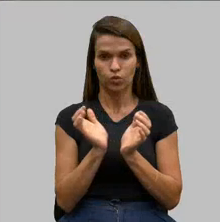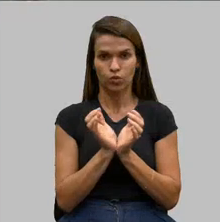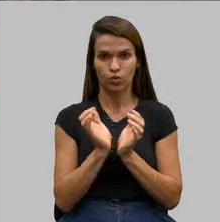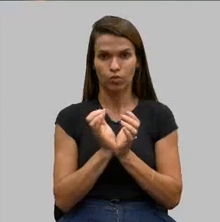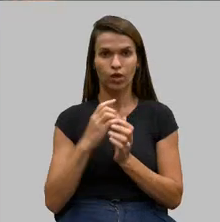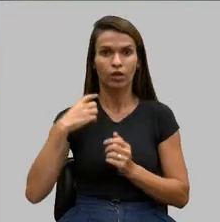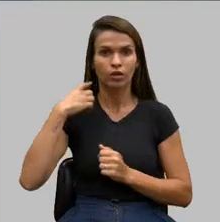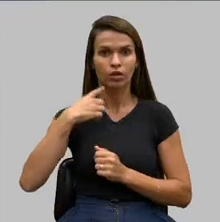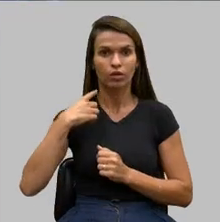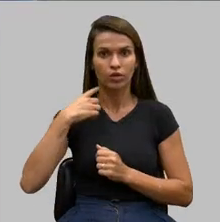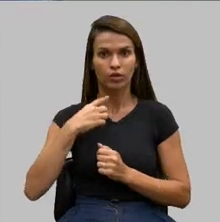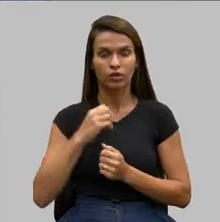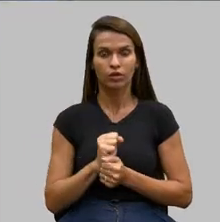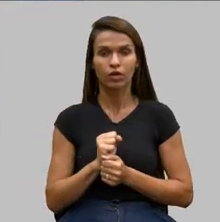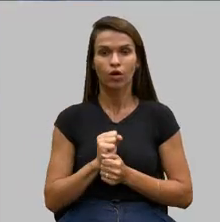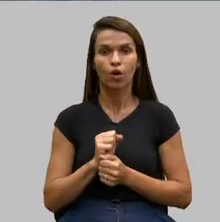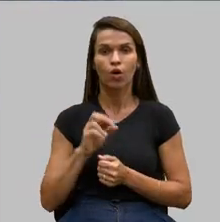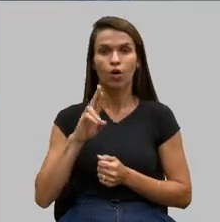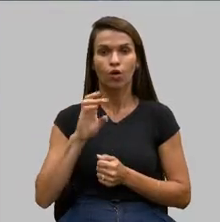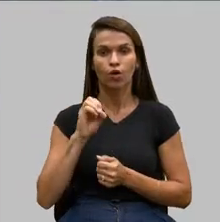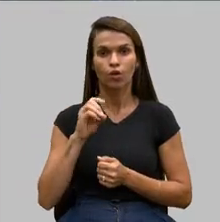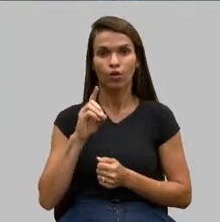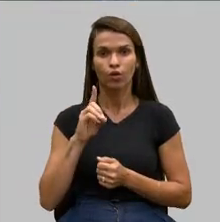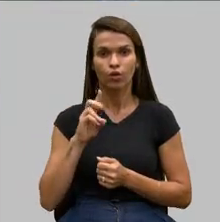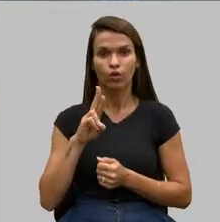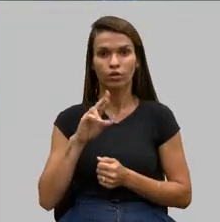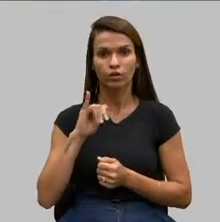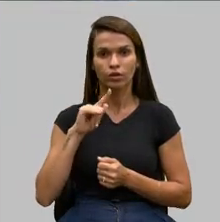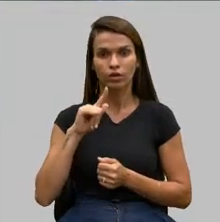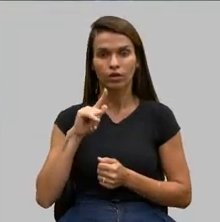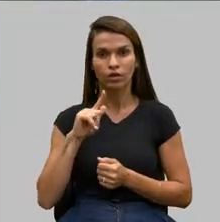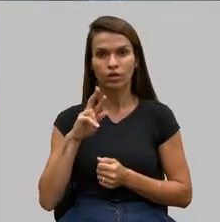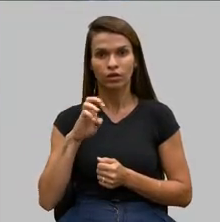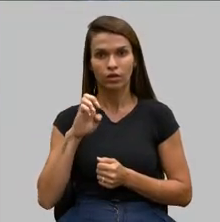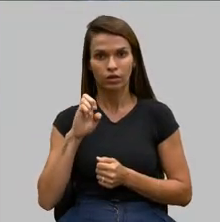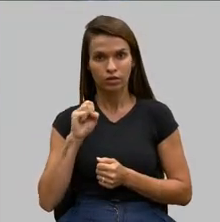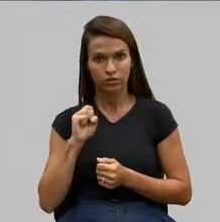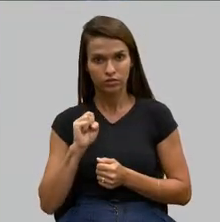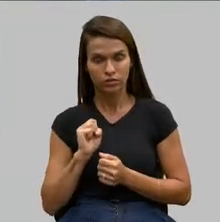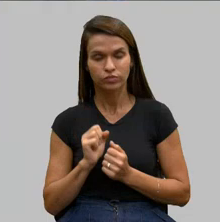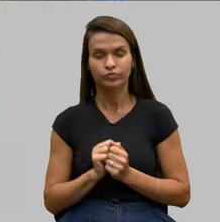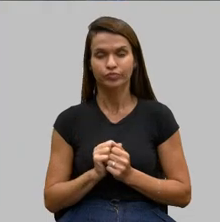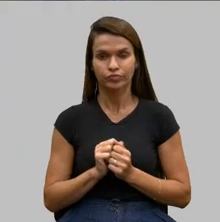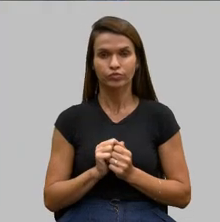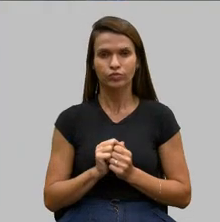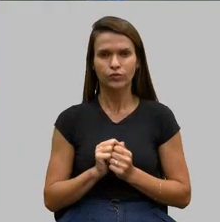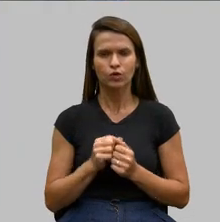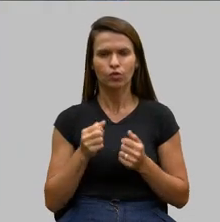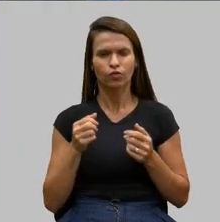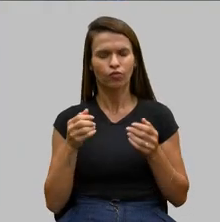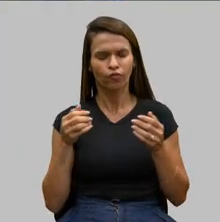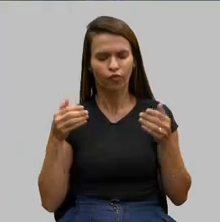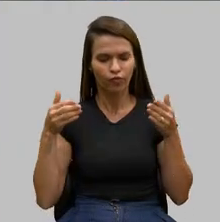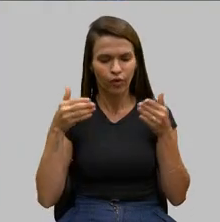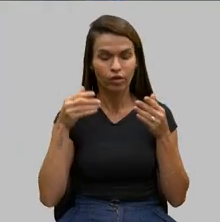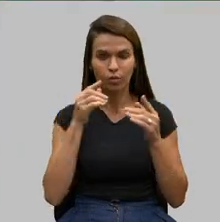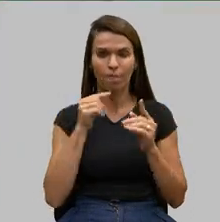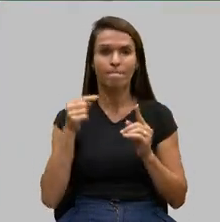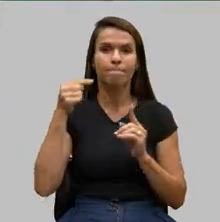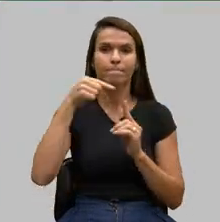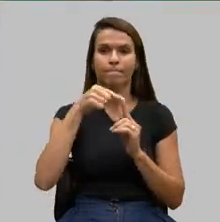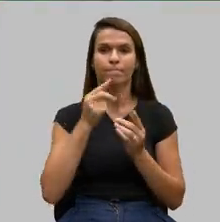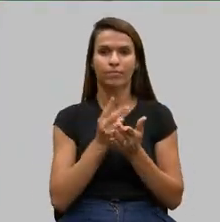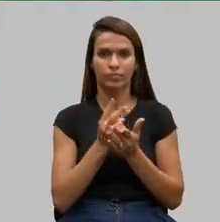Deputado sargento Rodrigues é com mesmo teor é mesmo teor então